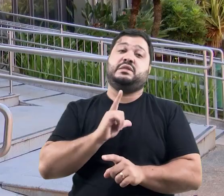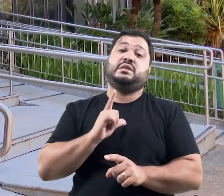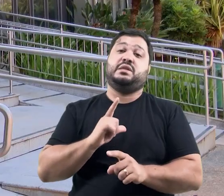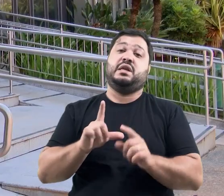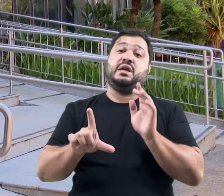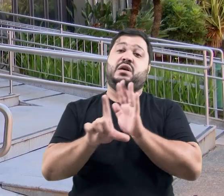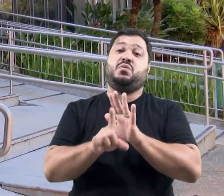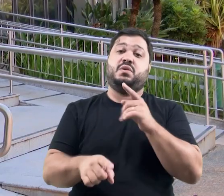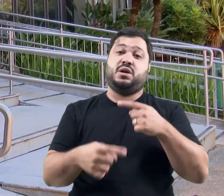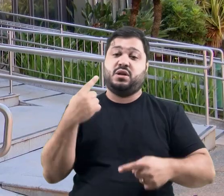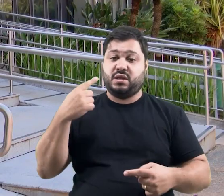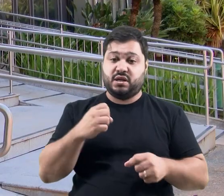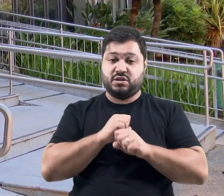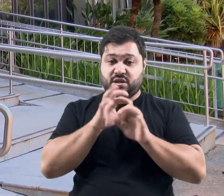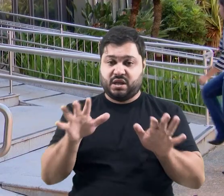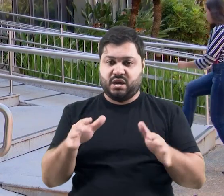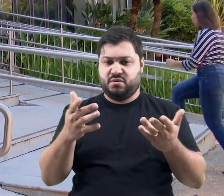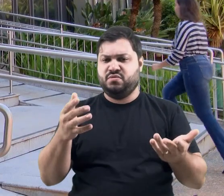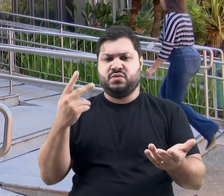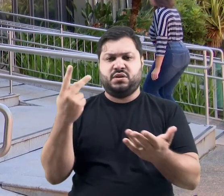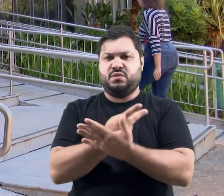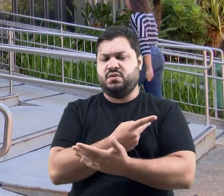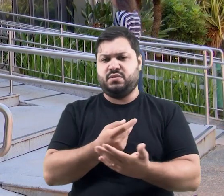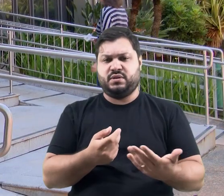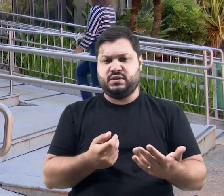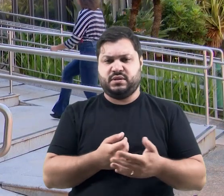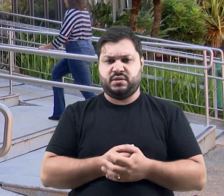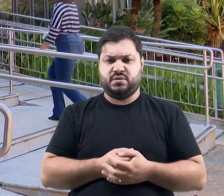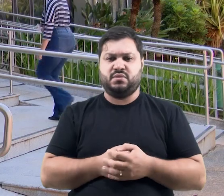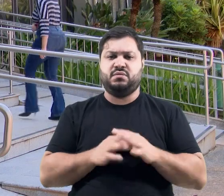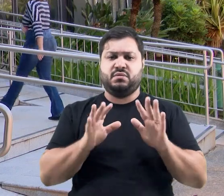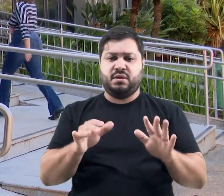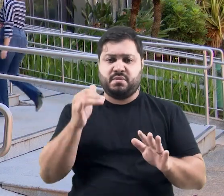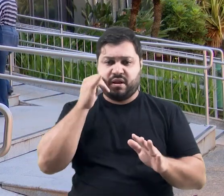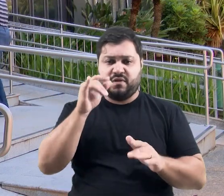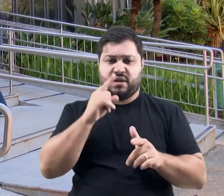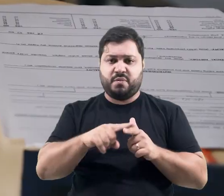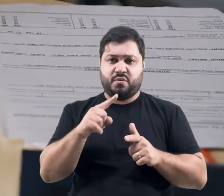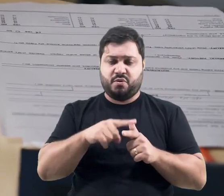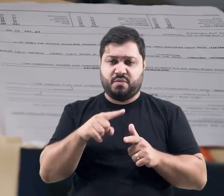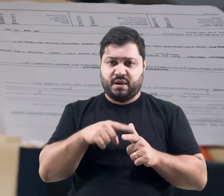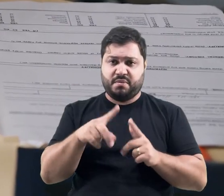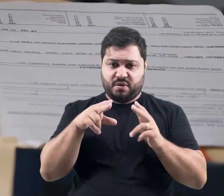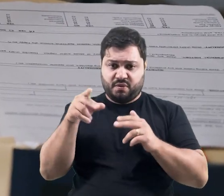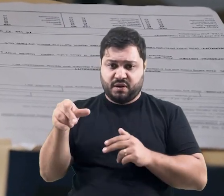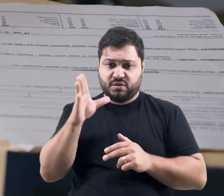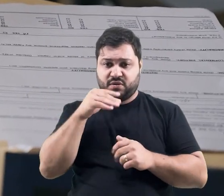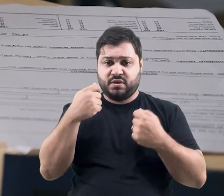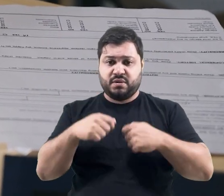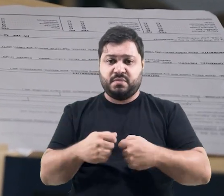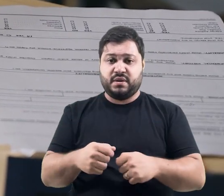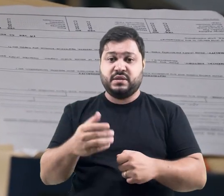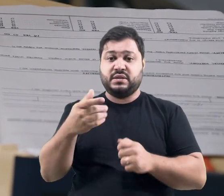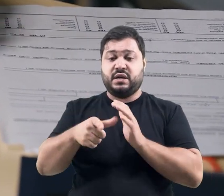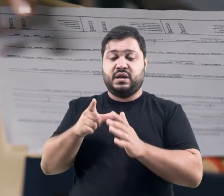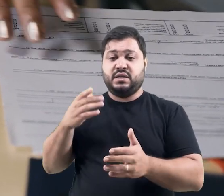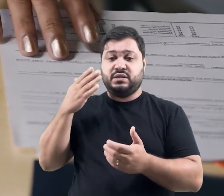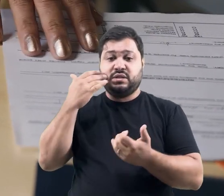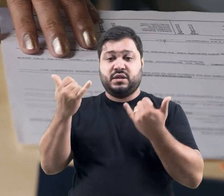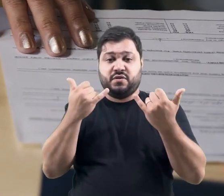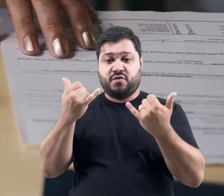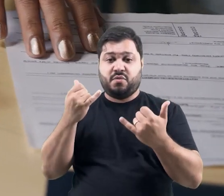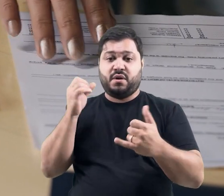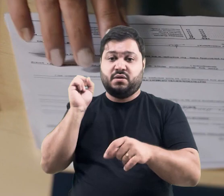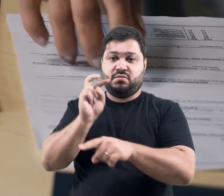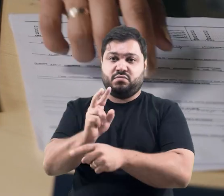interferir a menos que haja uma ilegalidade evidente, o que não ocorreu nesse caso. Para evitar problemas como esse, o servidor